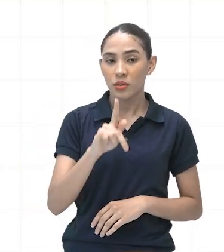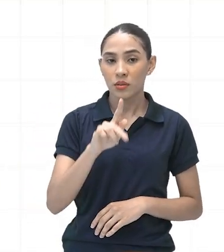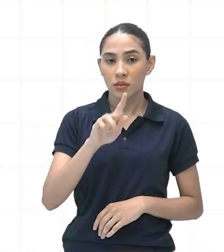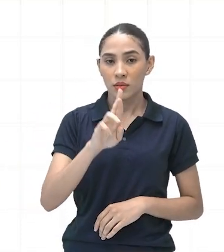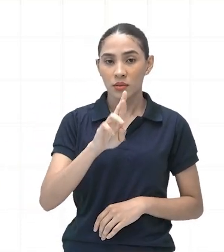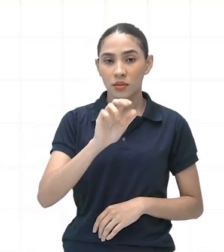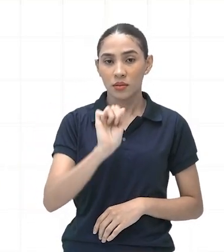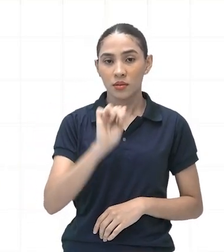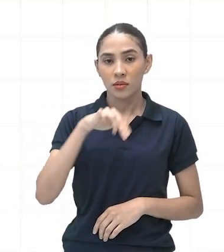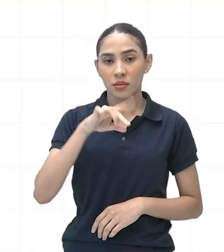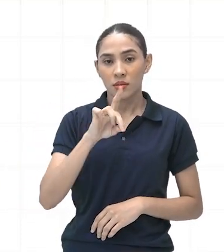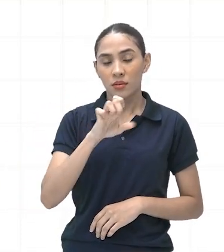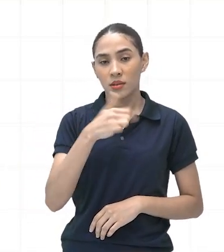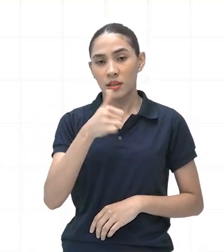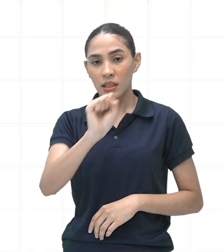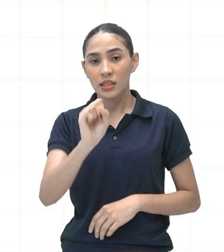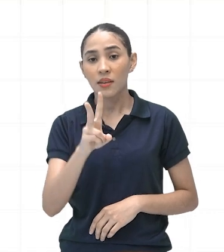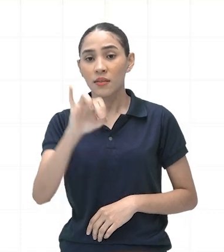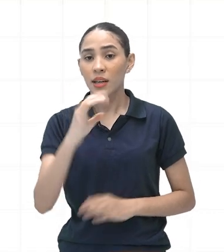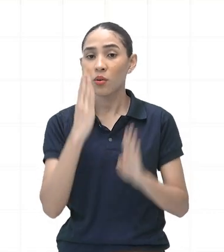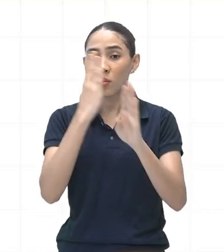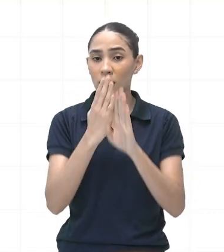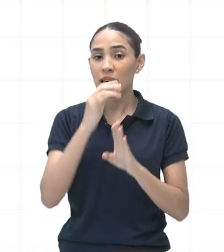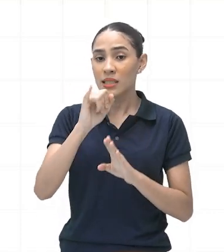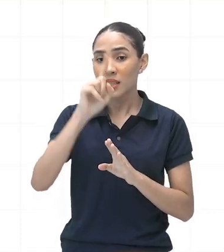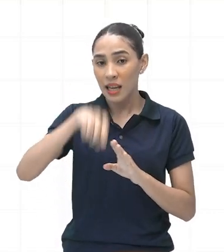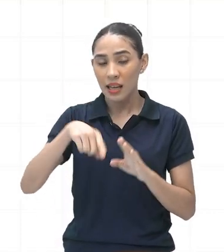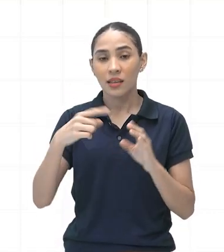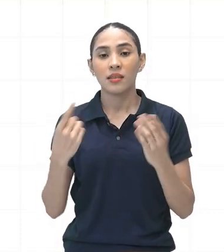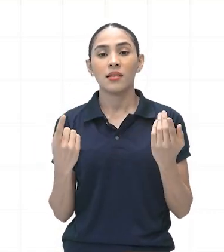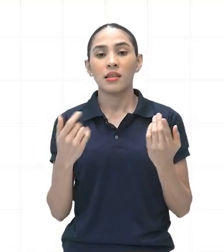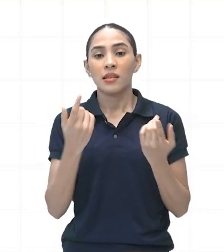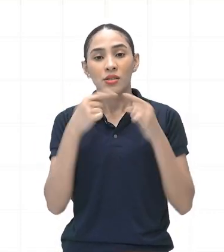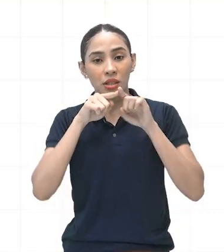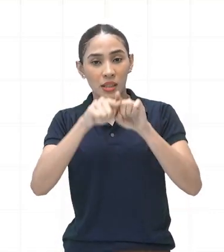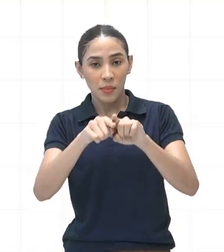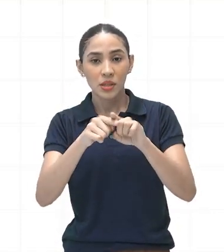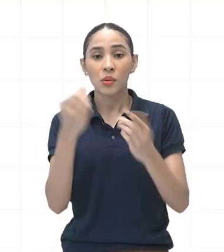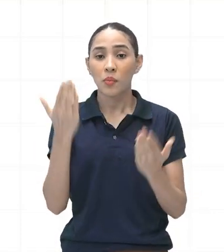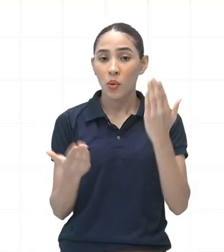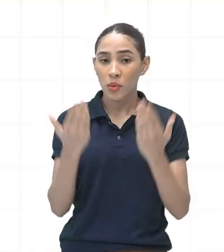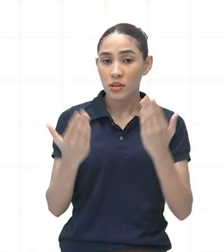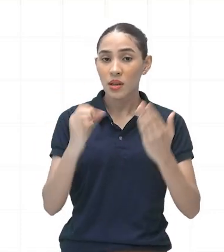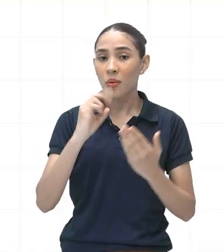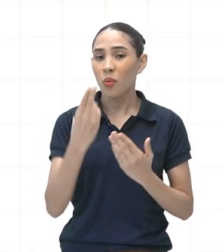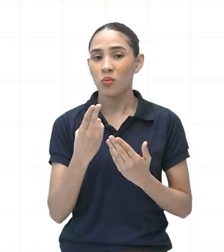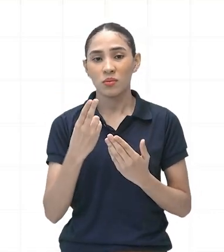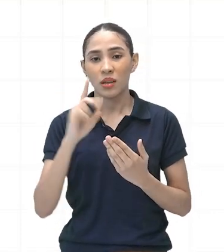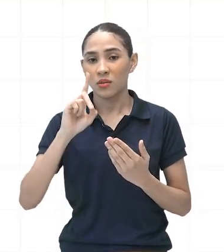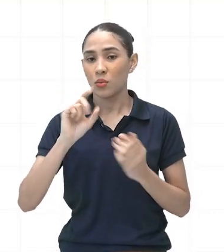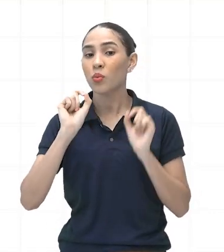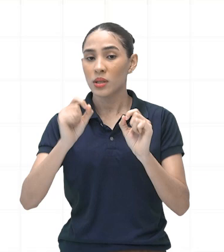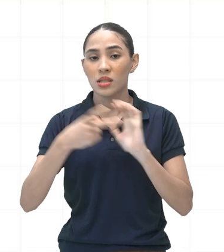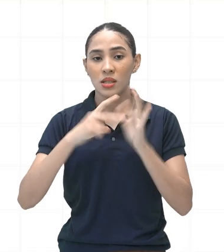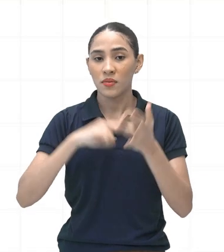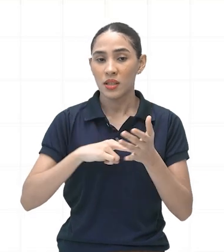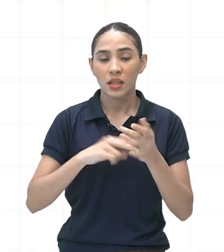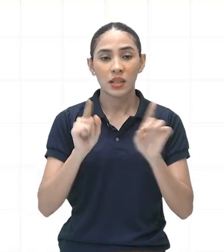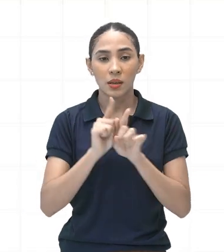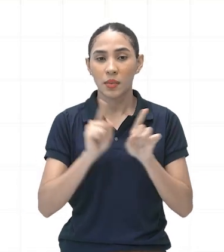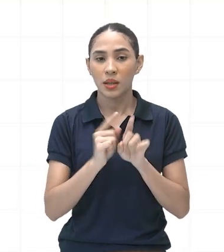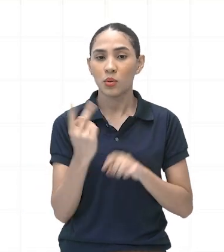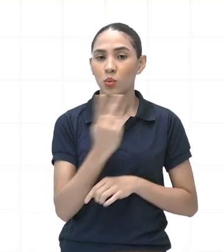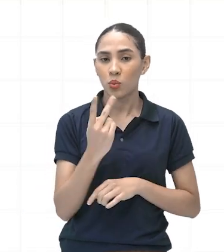que a gente vai verificar se elas são diretamente proporcionais ou então o que seria isso, né? O que seria